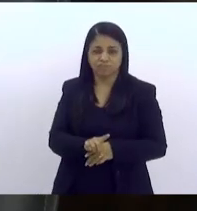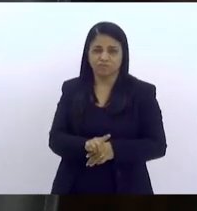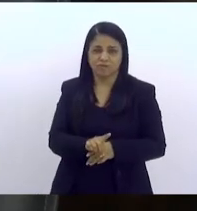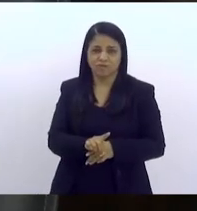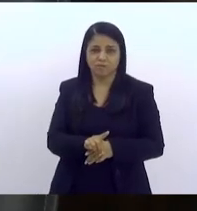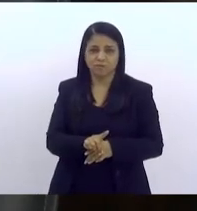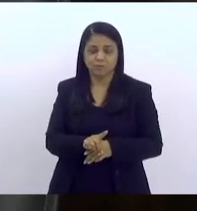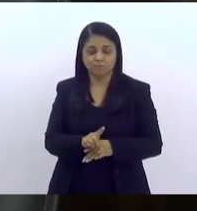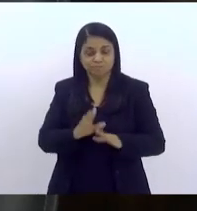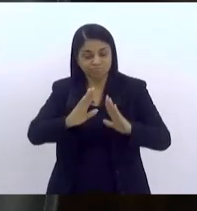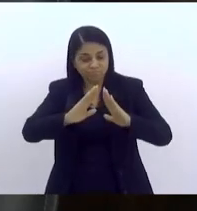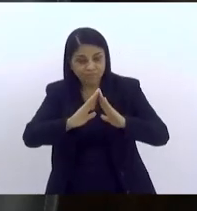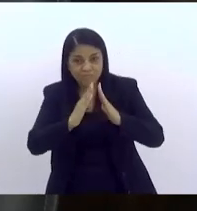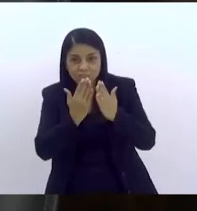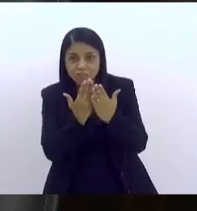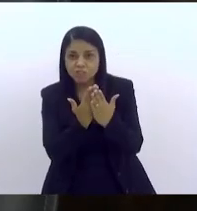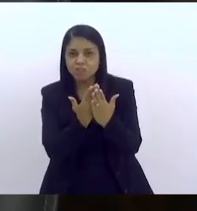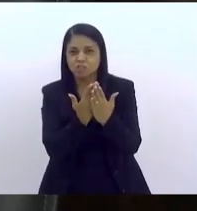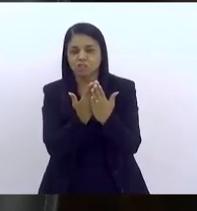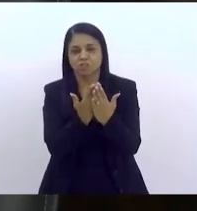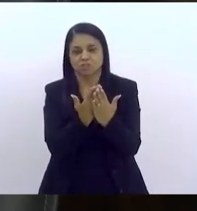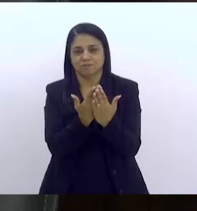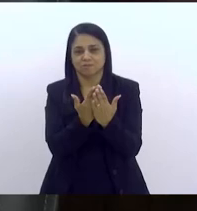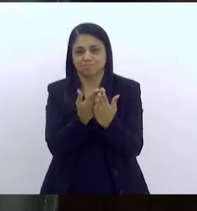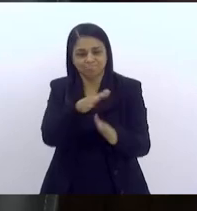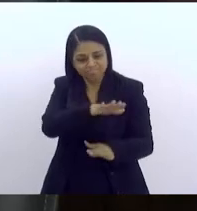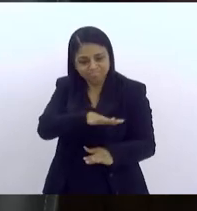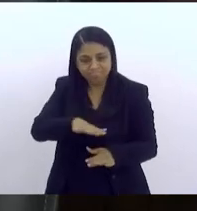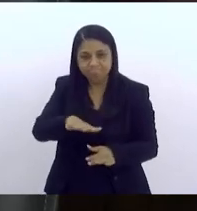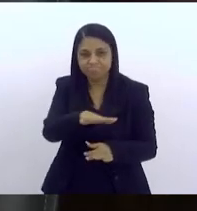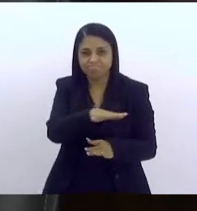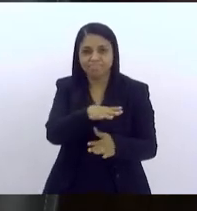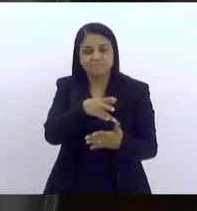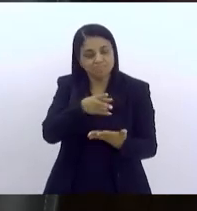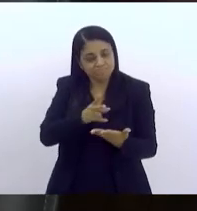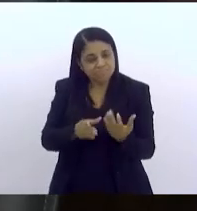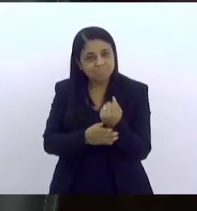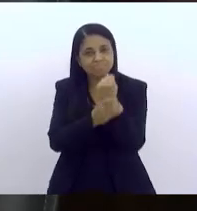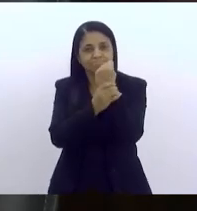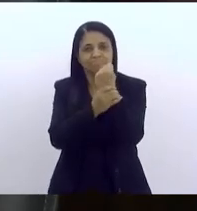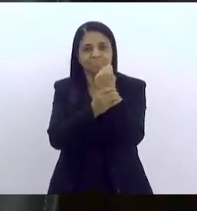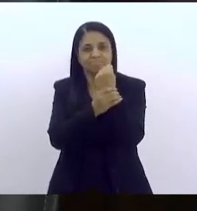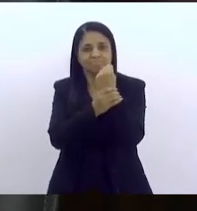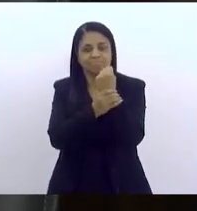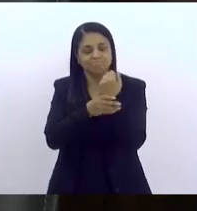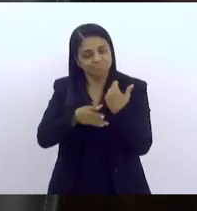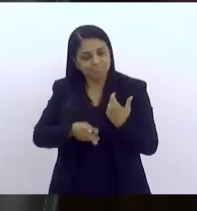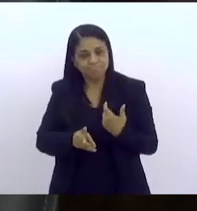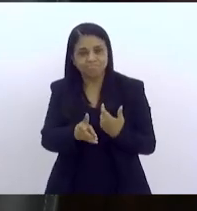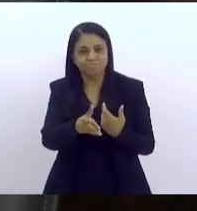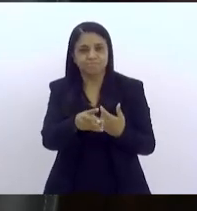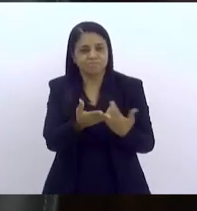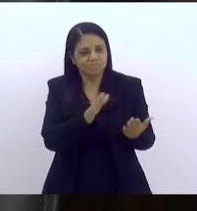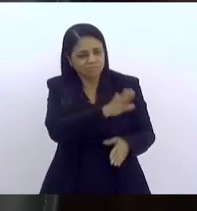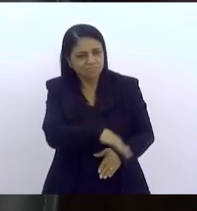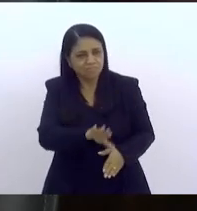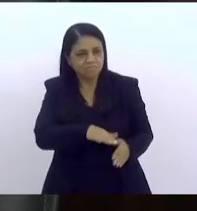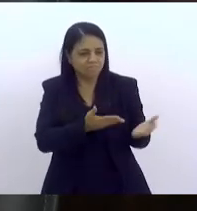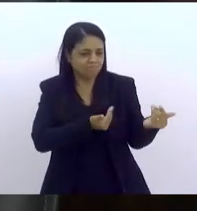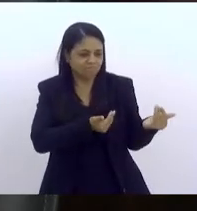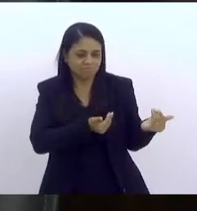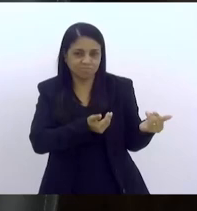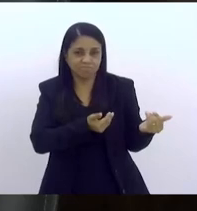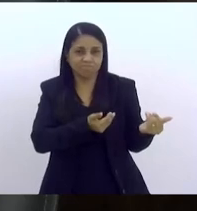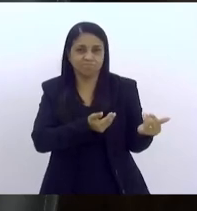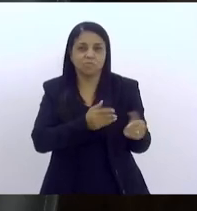dos prédios escolares e garantir a permanência de crianças e adolescentes dentro da escola em